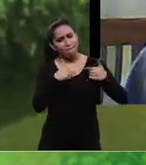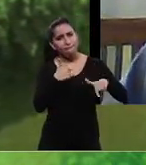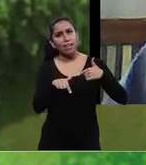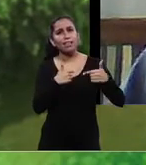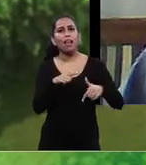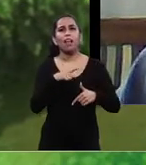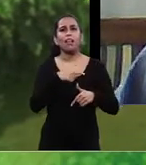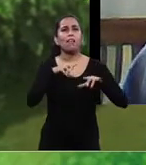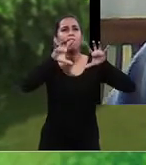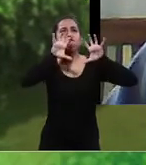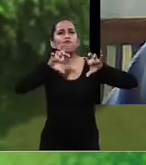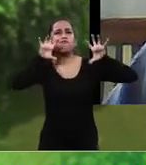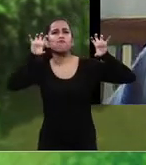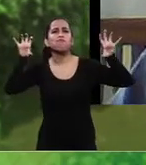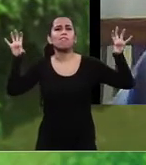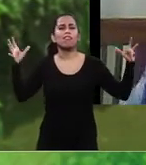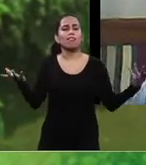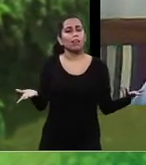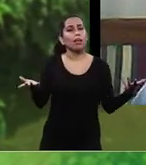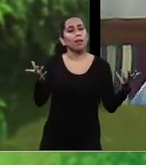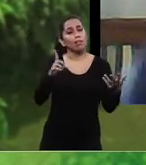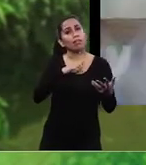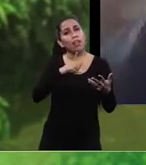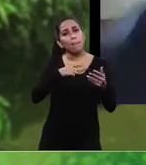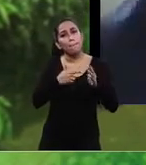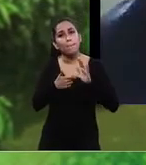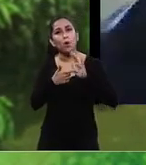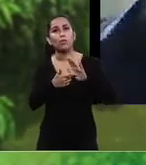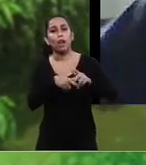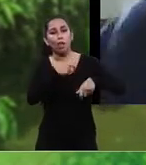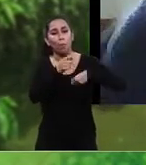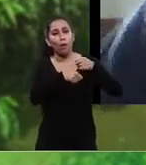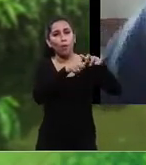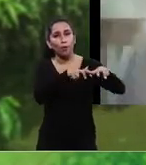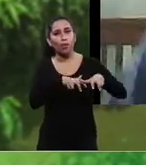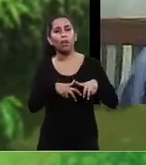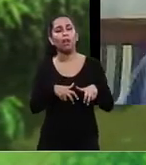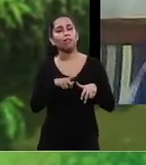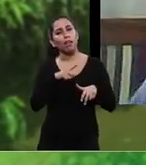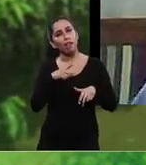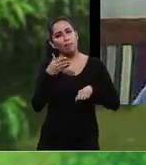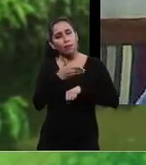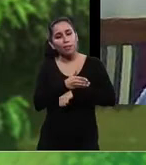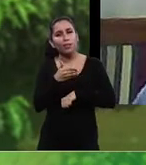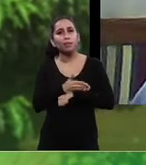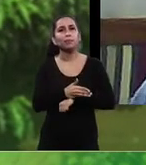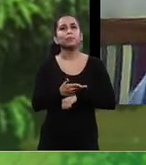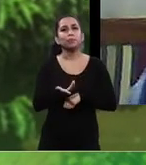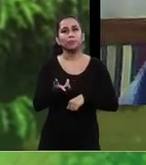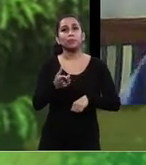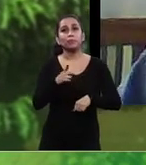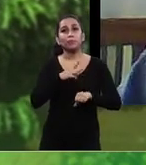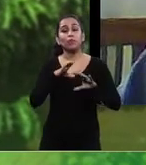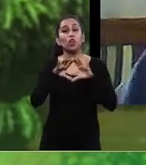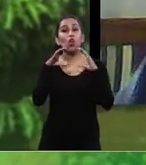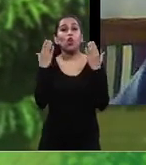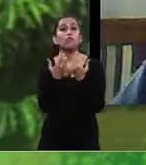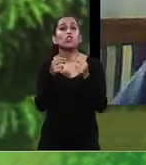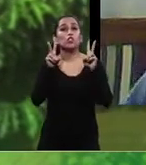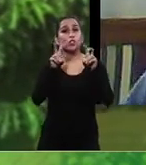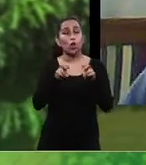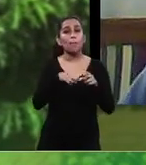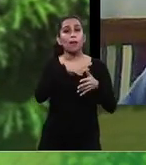clima, levando toda a visão do agronegócio brasileiro, ela participa das convenções de biodiversidade,